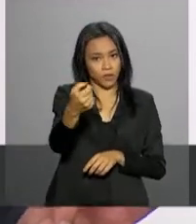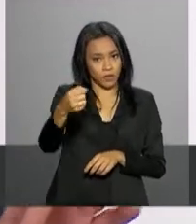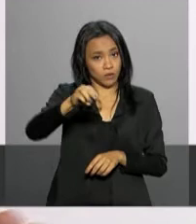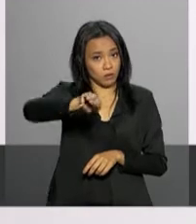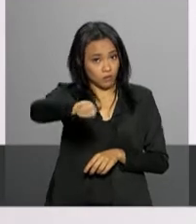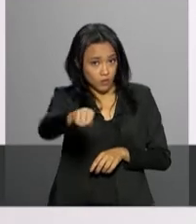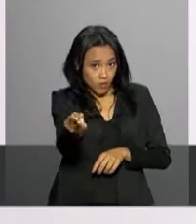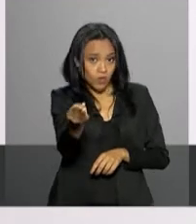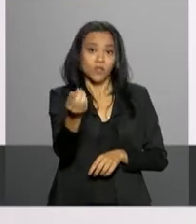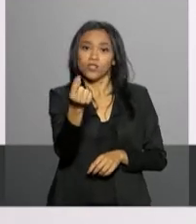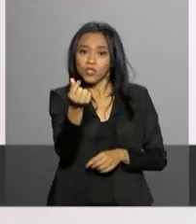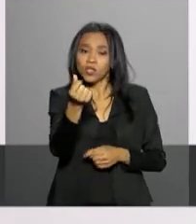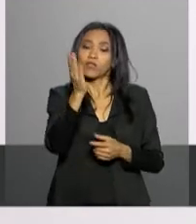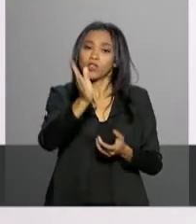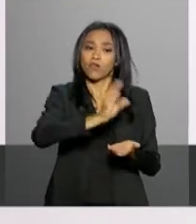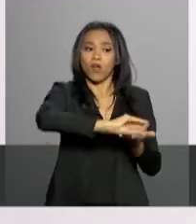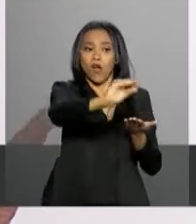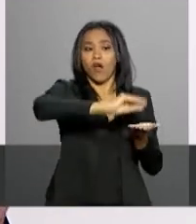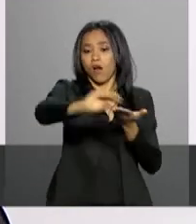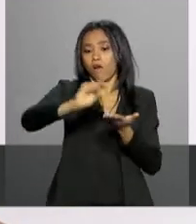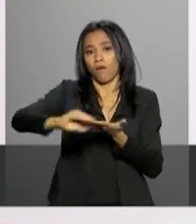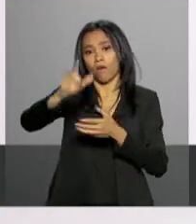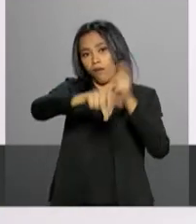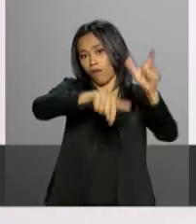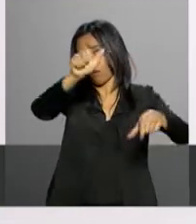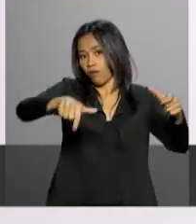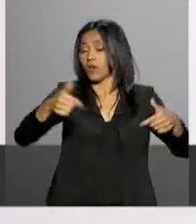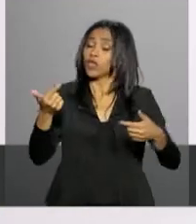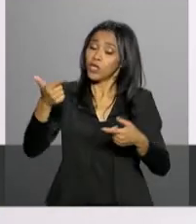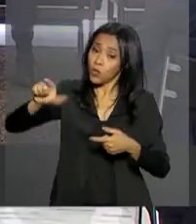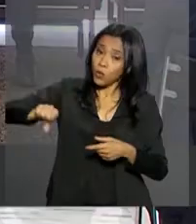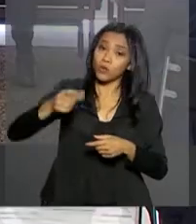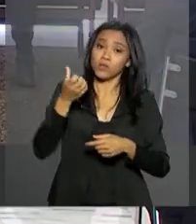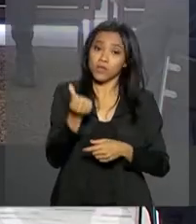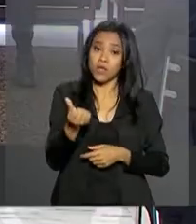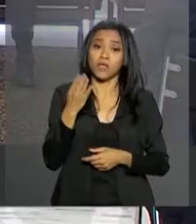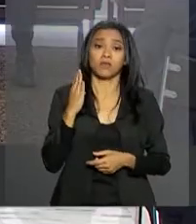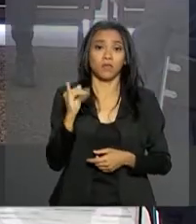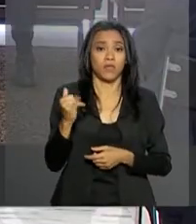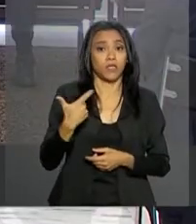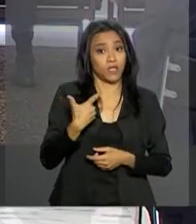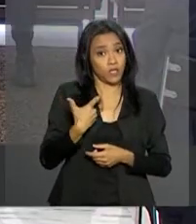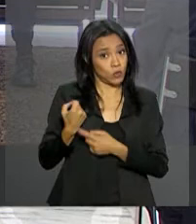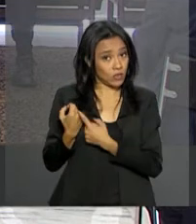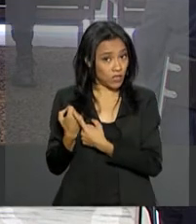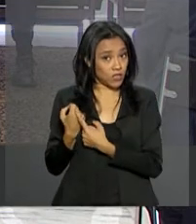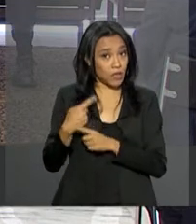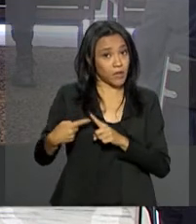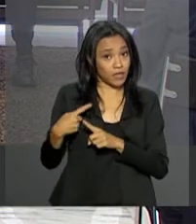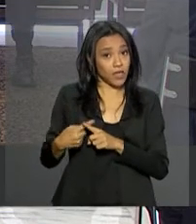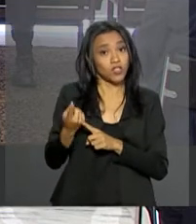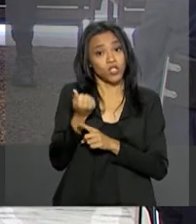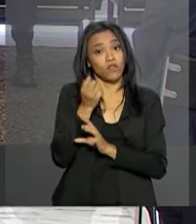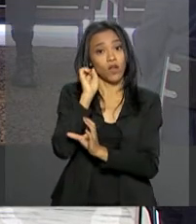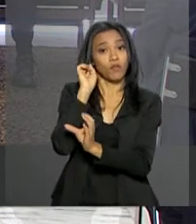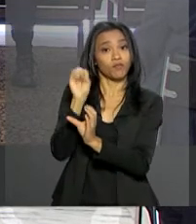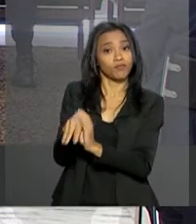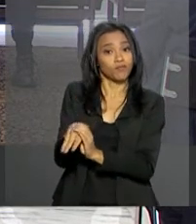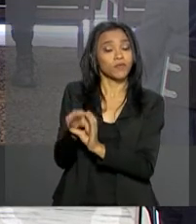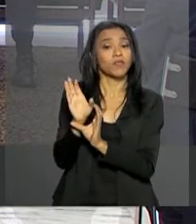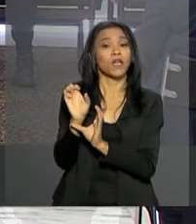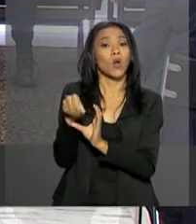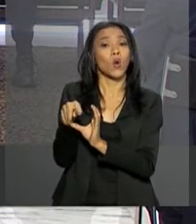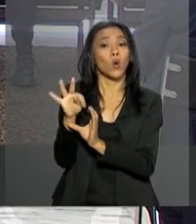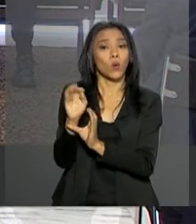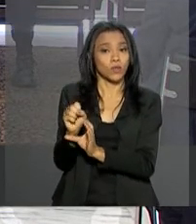para os trabalhadores brasileiros e outros seis milhões duzentos e demorou só metade ficaram depositados na conta